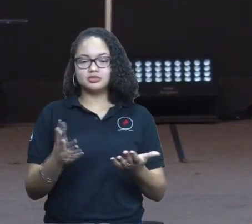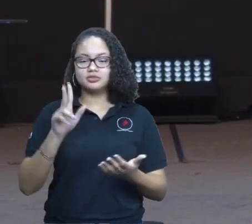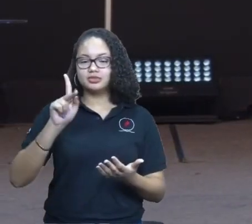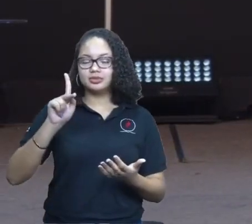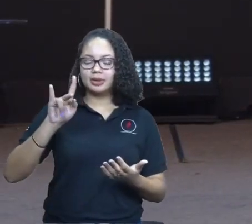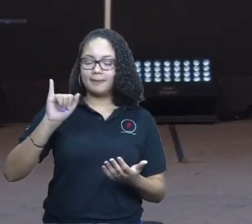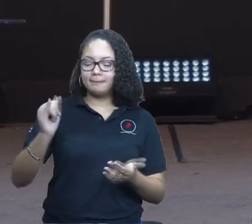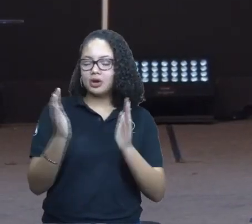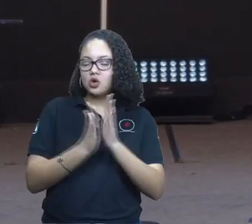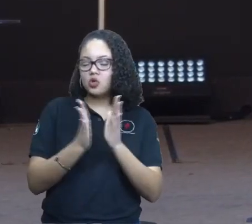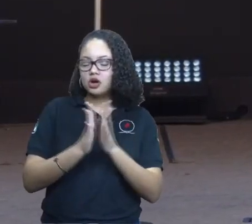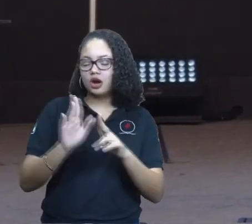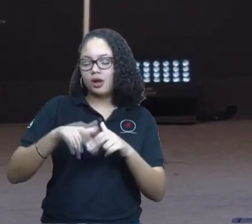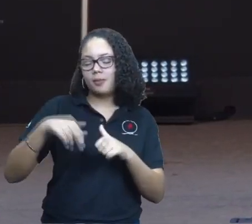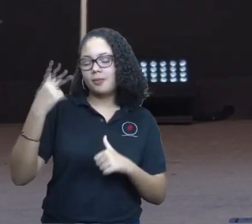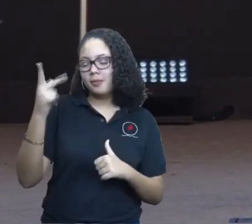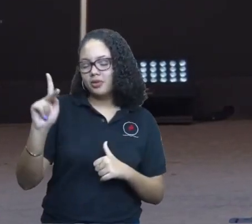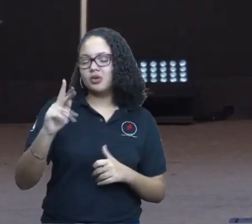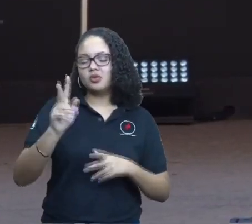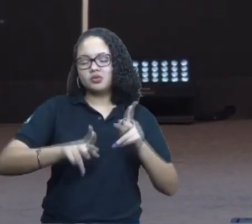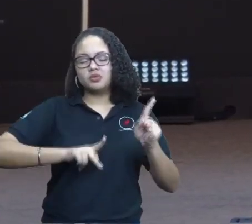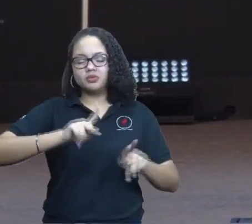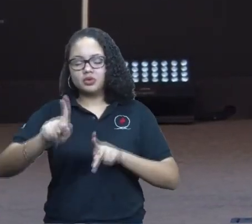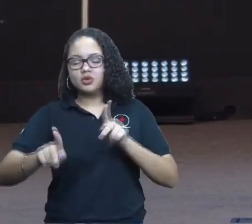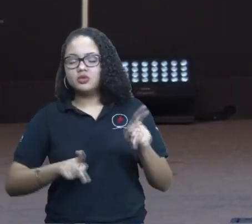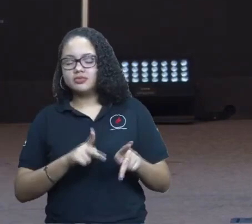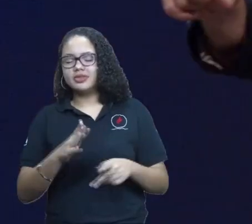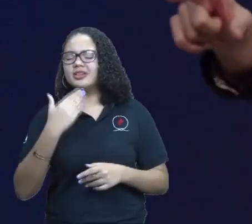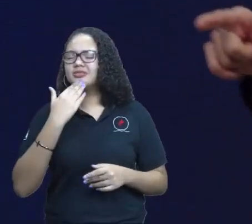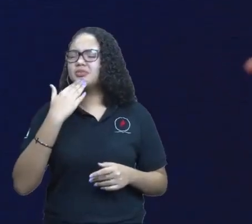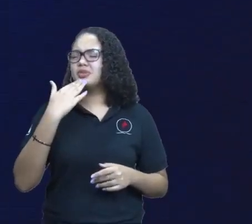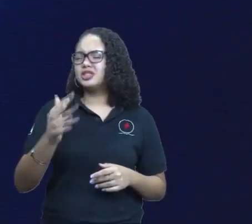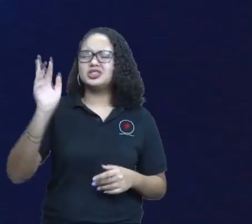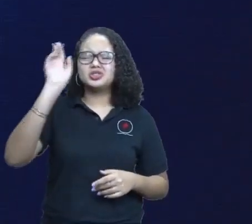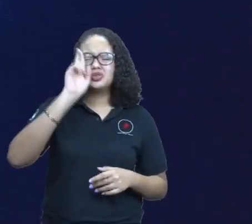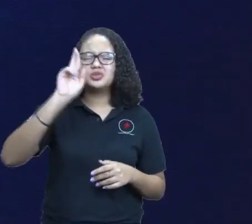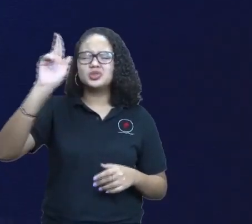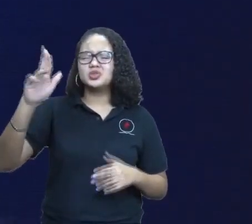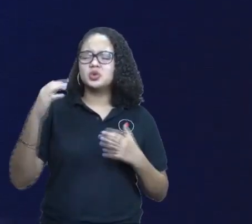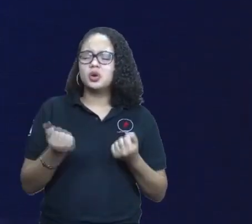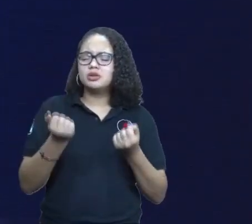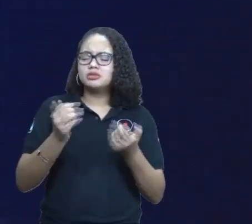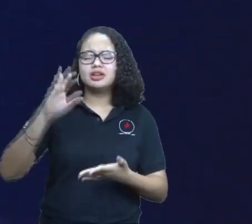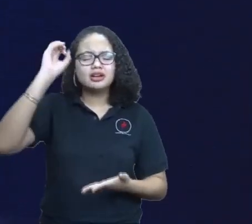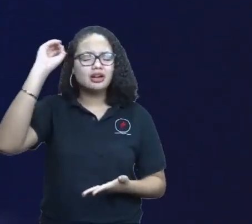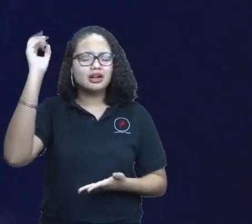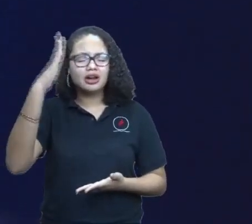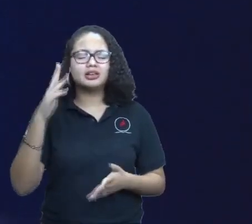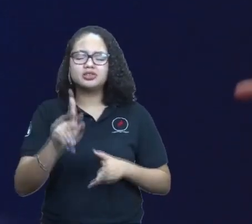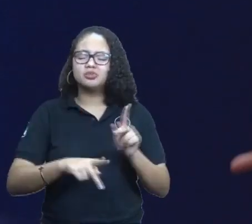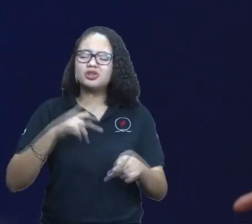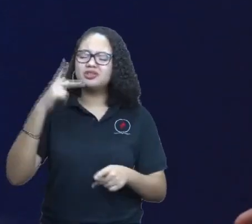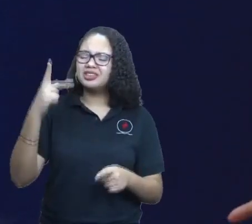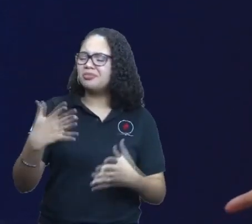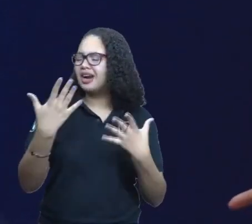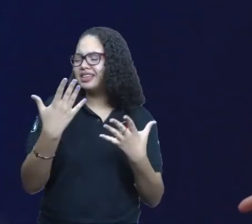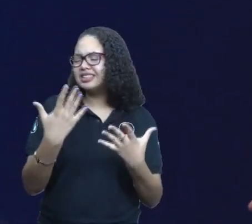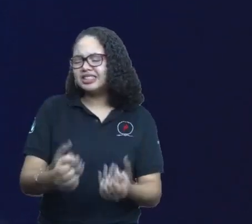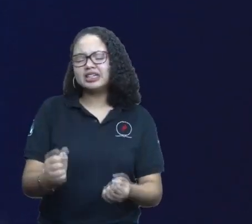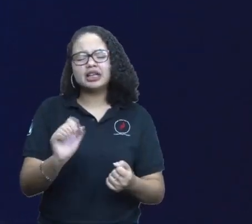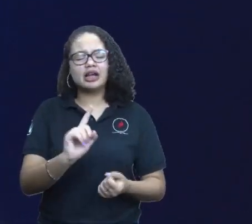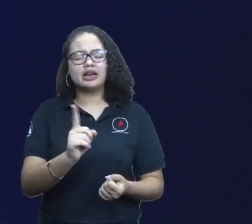pai eu estou orando pelo teu povo e eu estou pedindo que o senhor dê graça o teu povo para não ceder